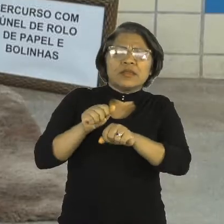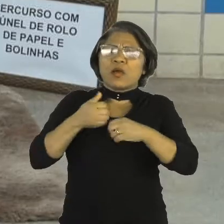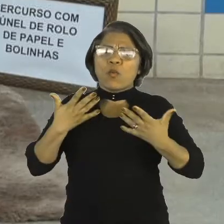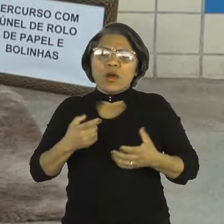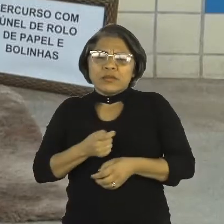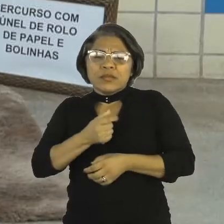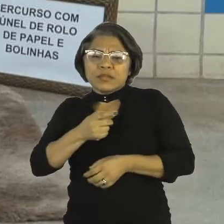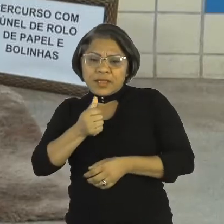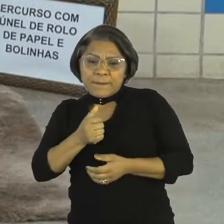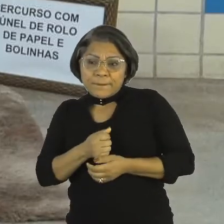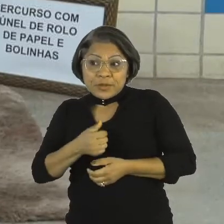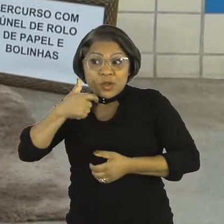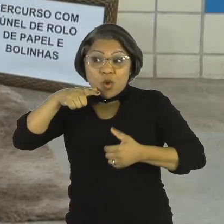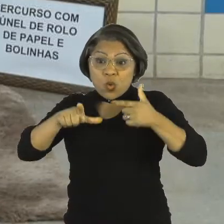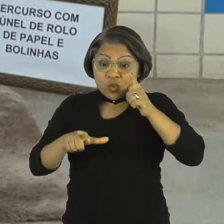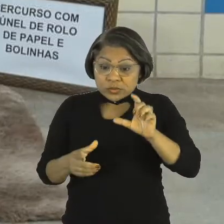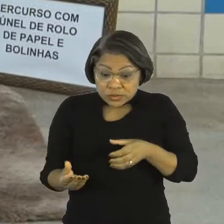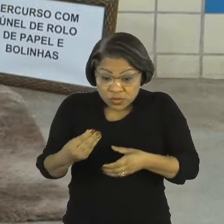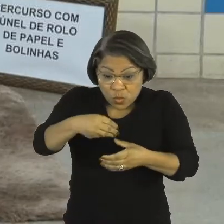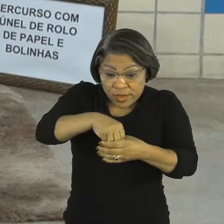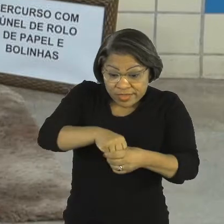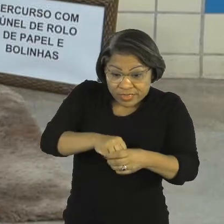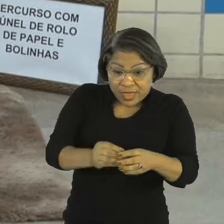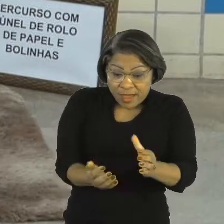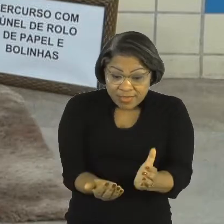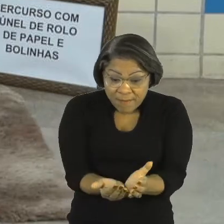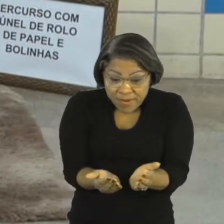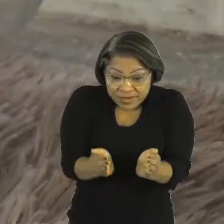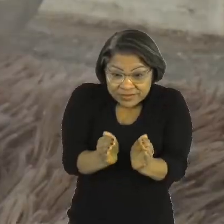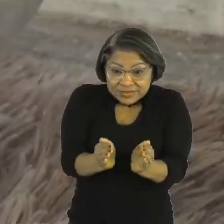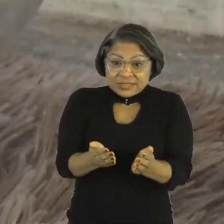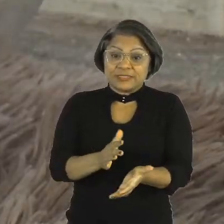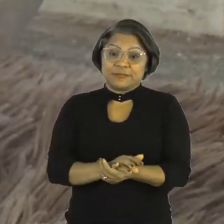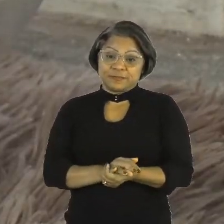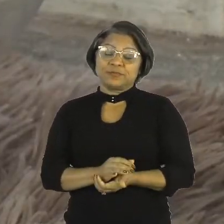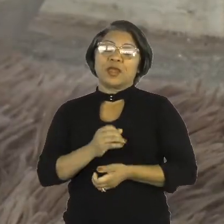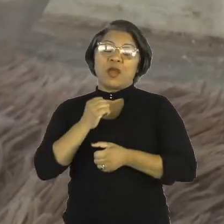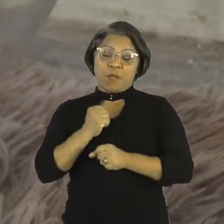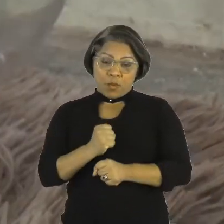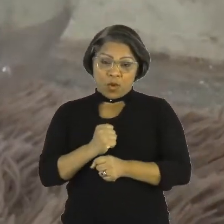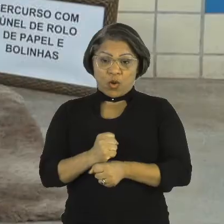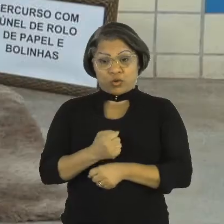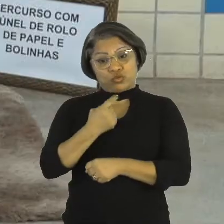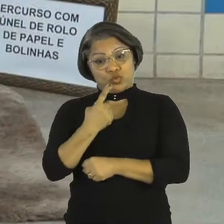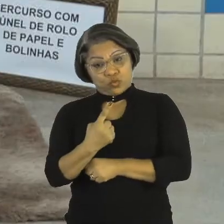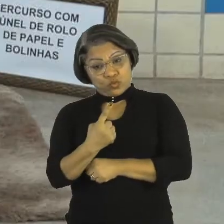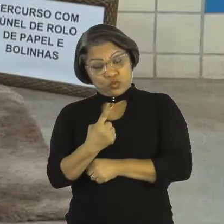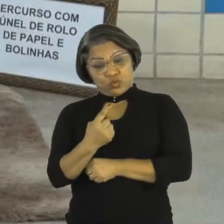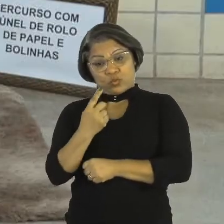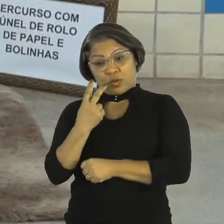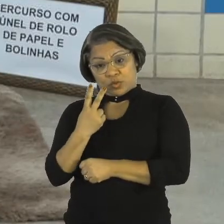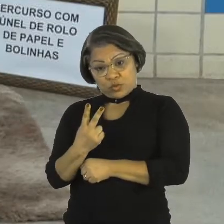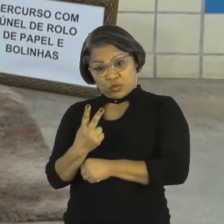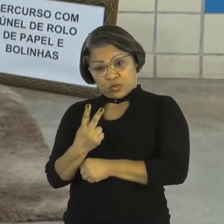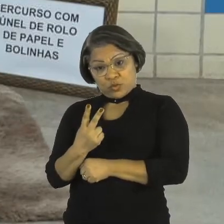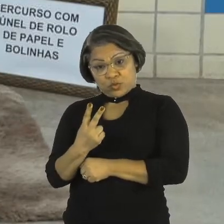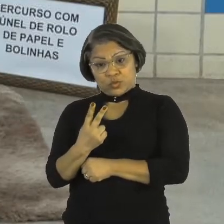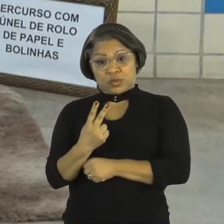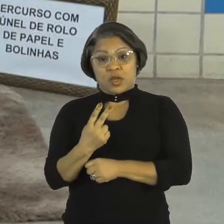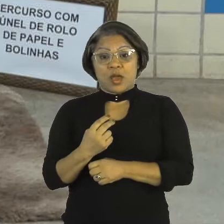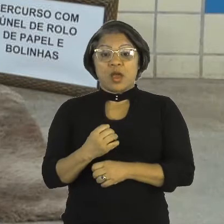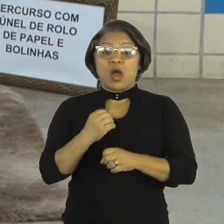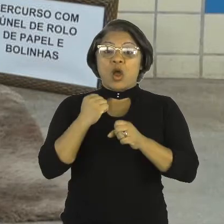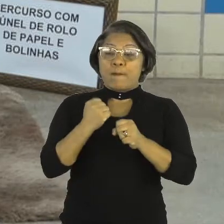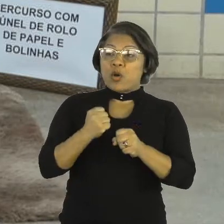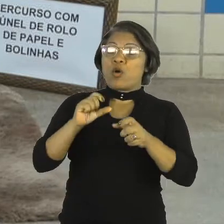do balde que está aqui. Você pode estar contando uma, duas, pode estar também, se for